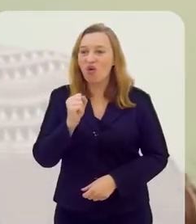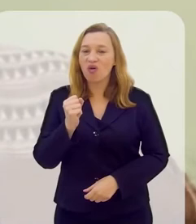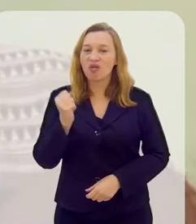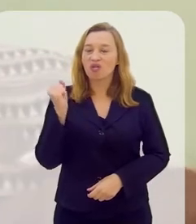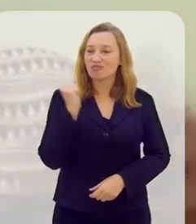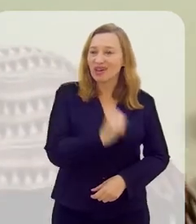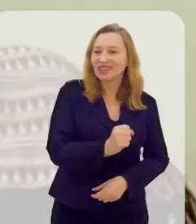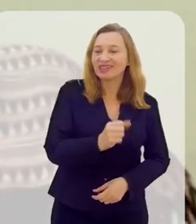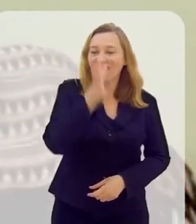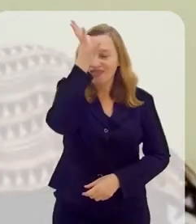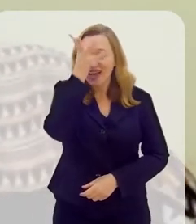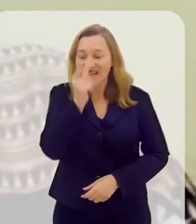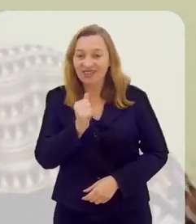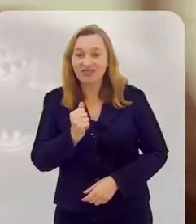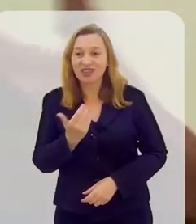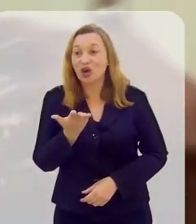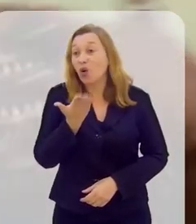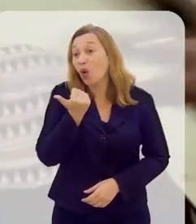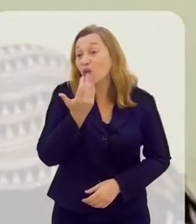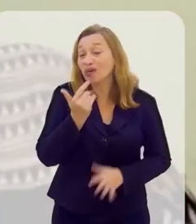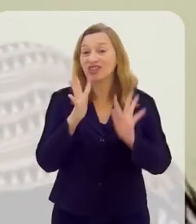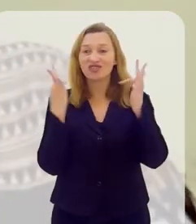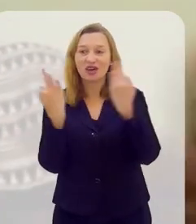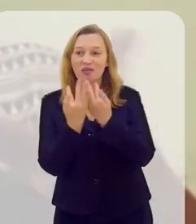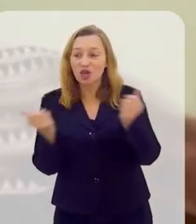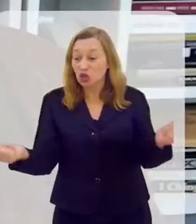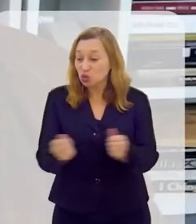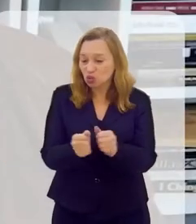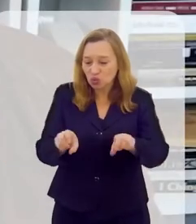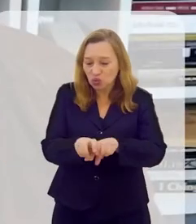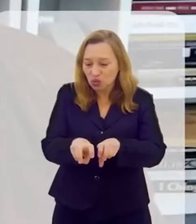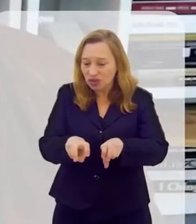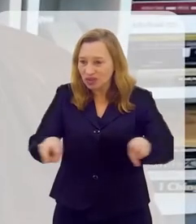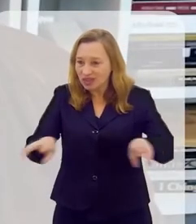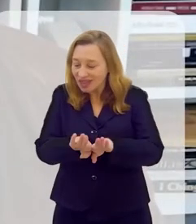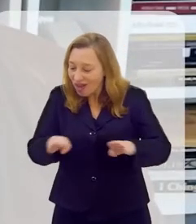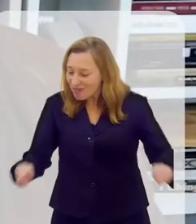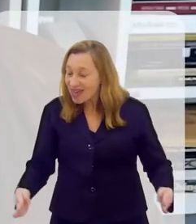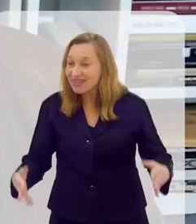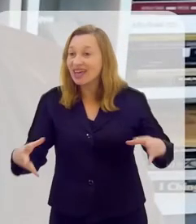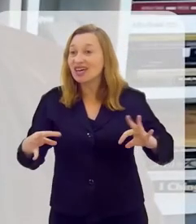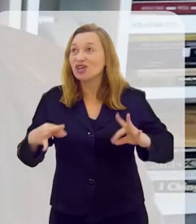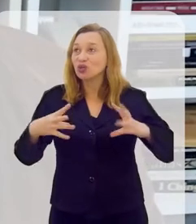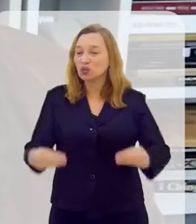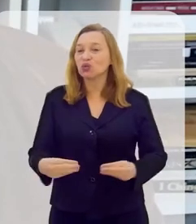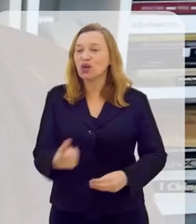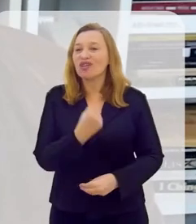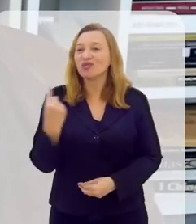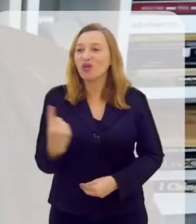galinha para fazer aquele almoço de família em volta da mesa. Então,